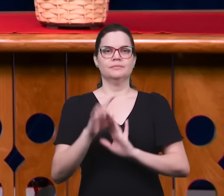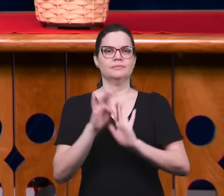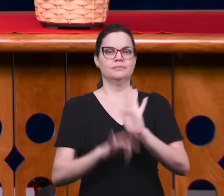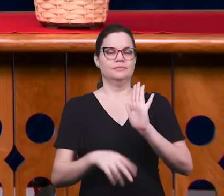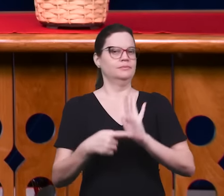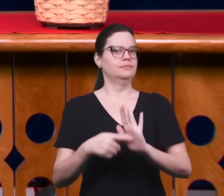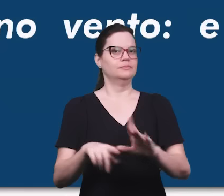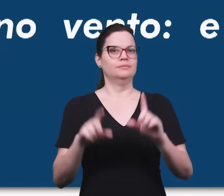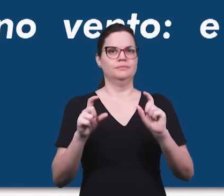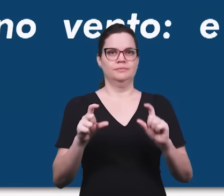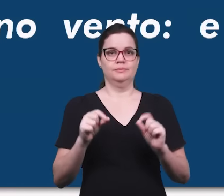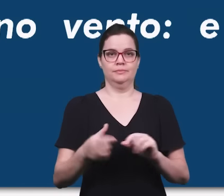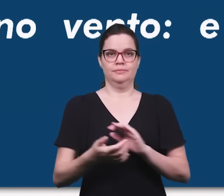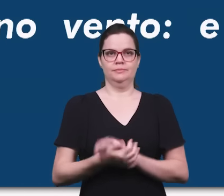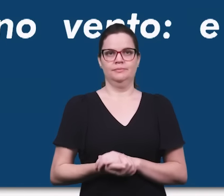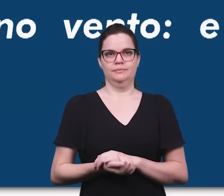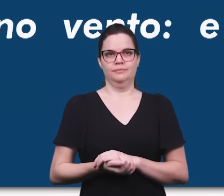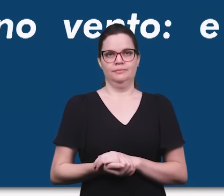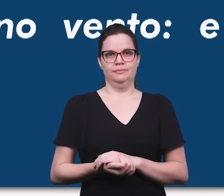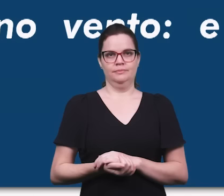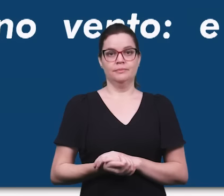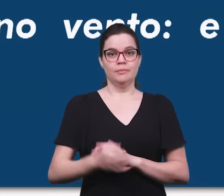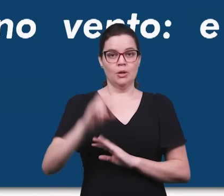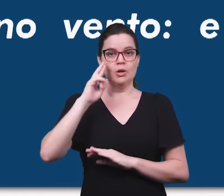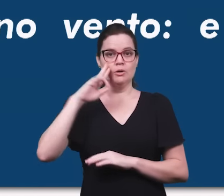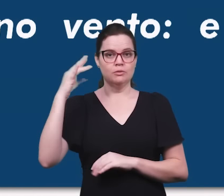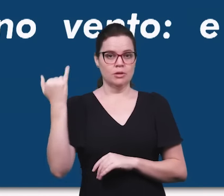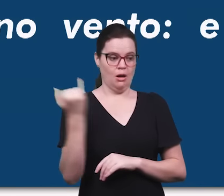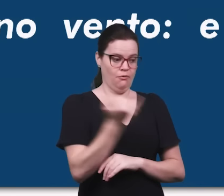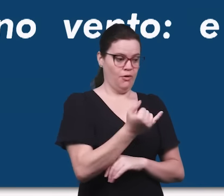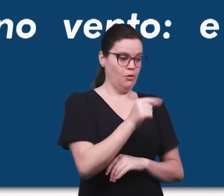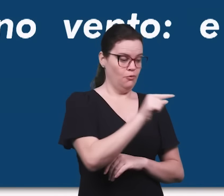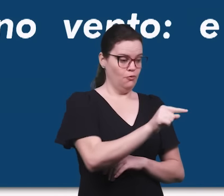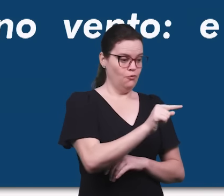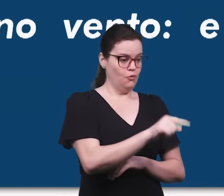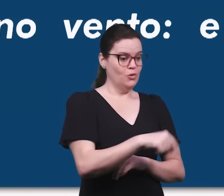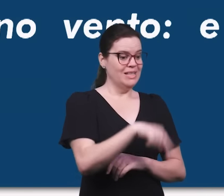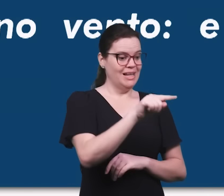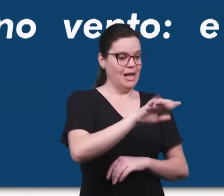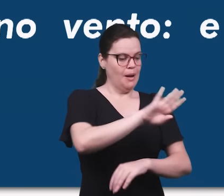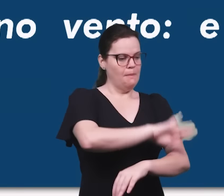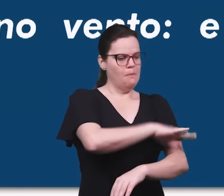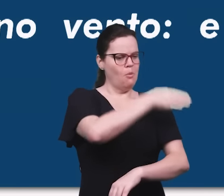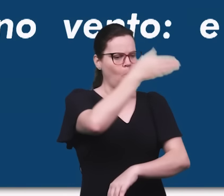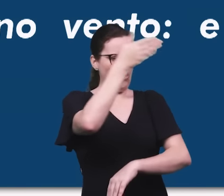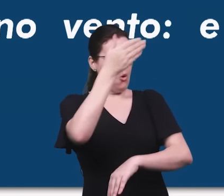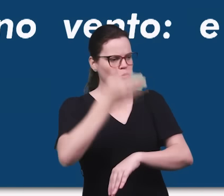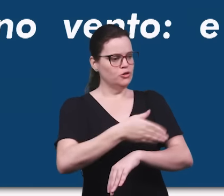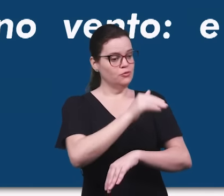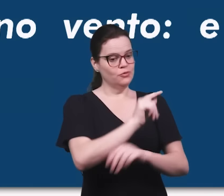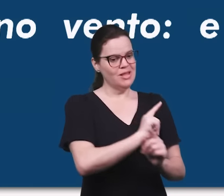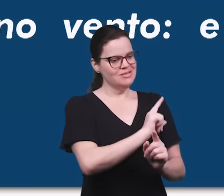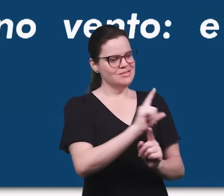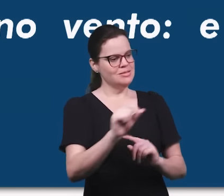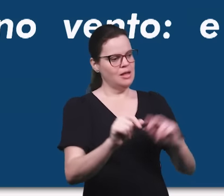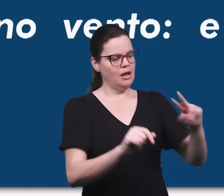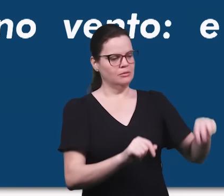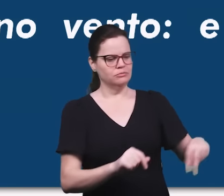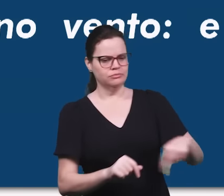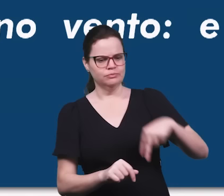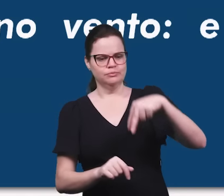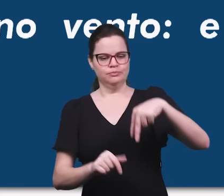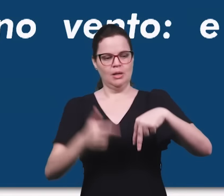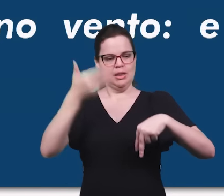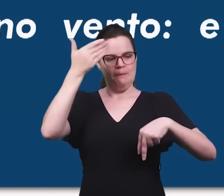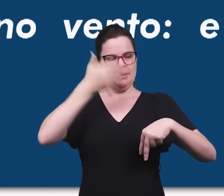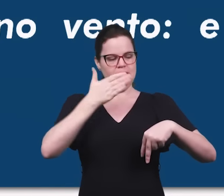palavra do Senhor. E ele lhe disse: sai para fora e põe-te neste monte perante a face do Senhor. E eis